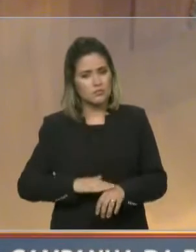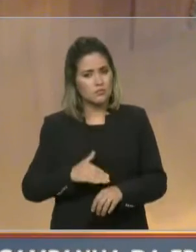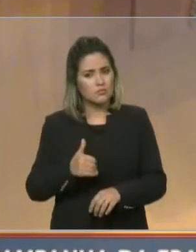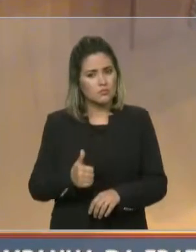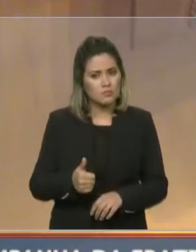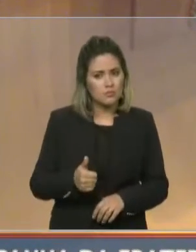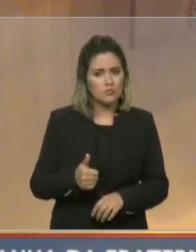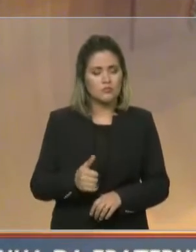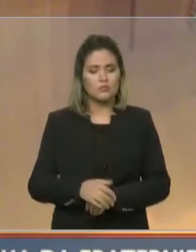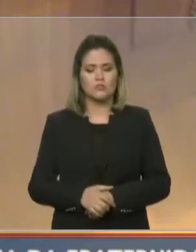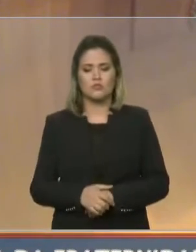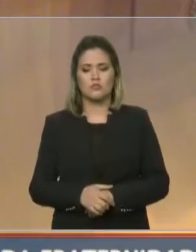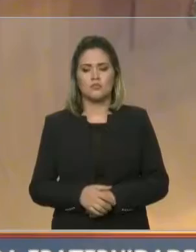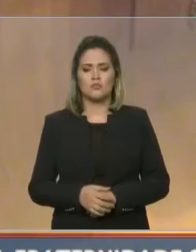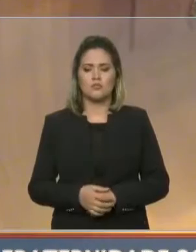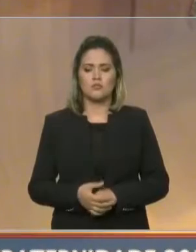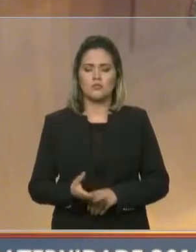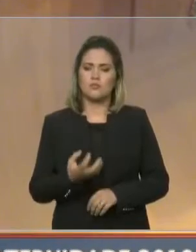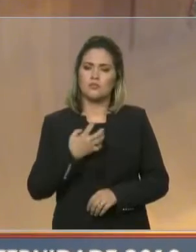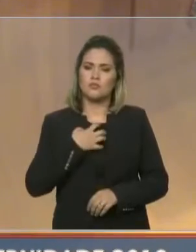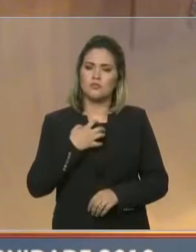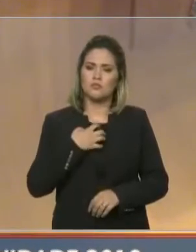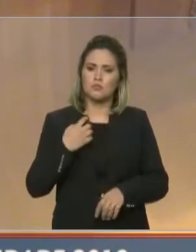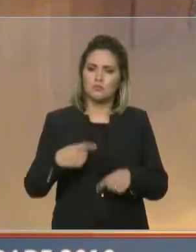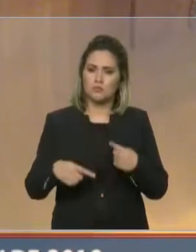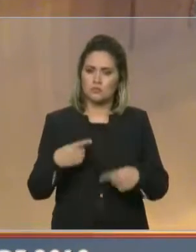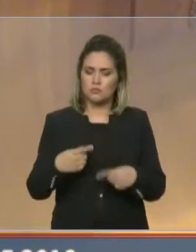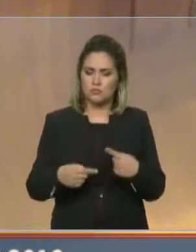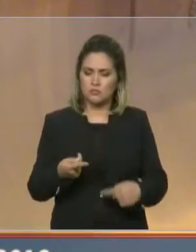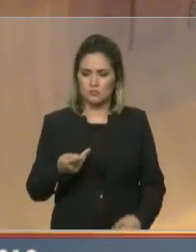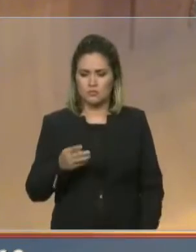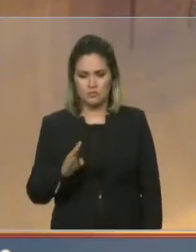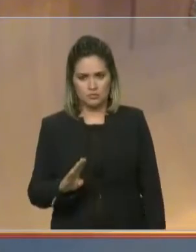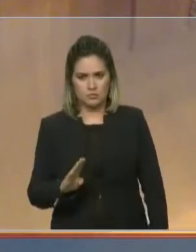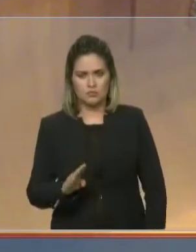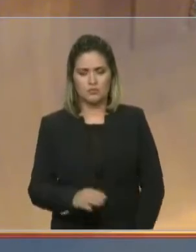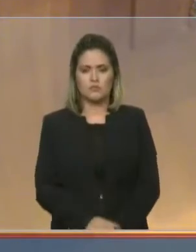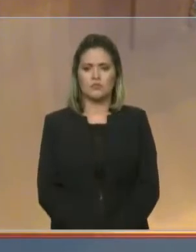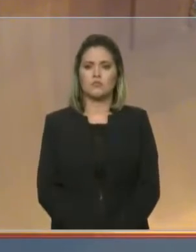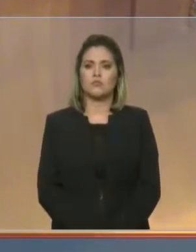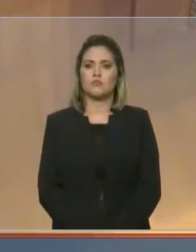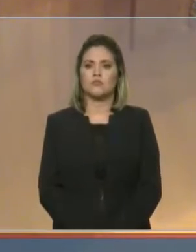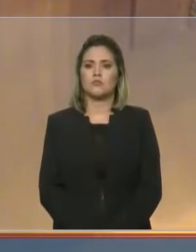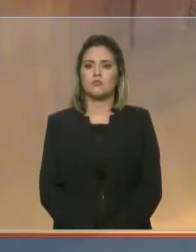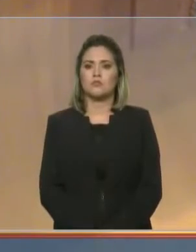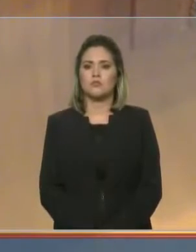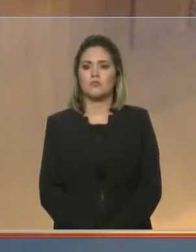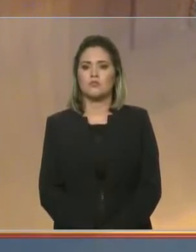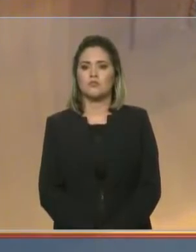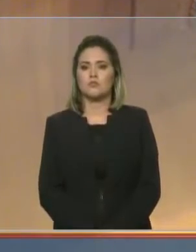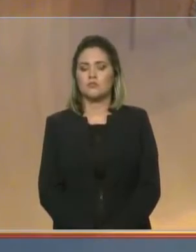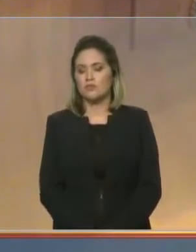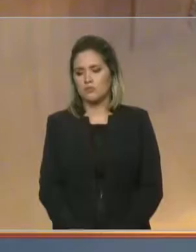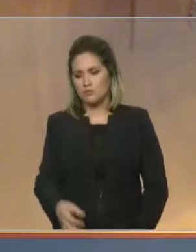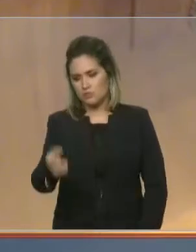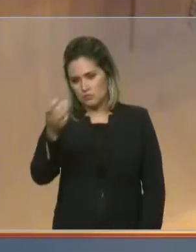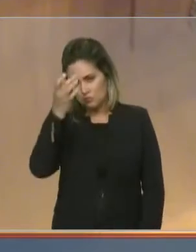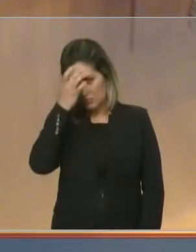papel e o sentido da política pública. É despertar a consciência da